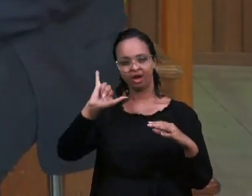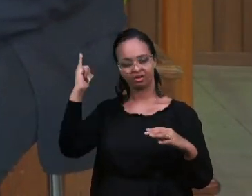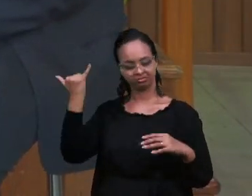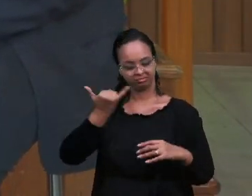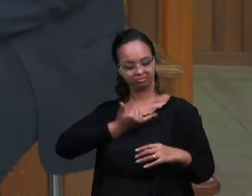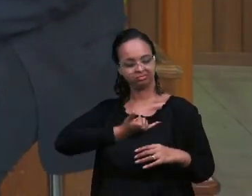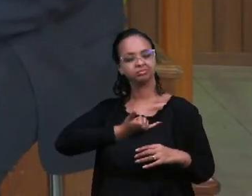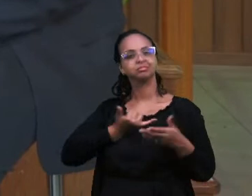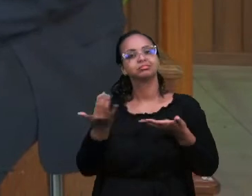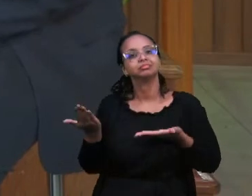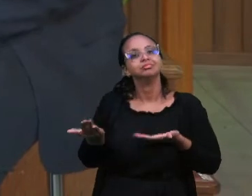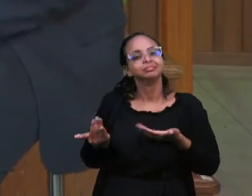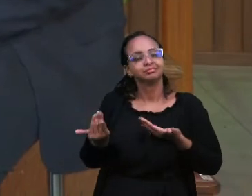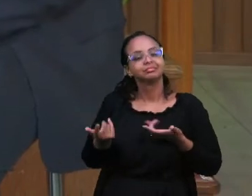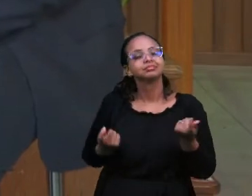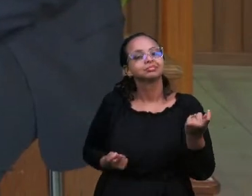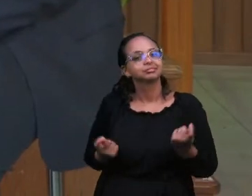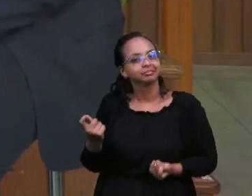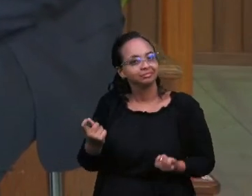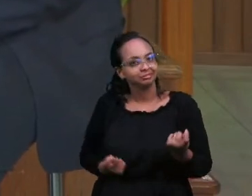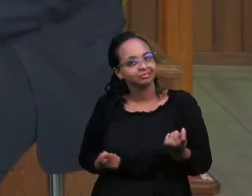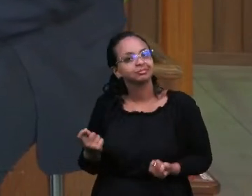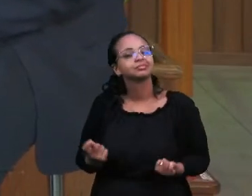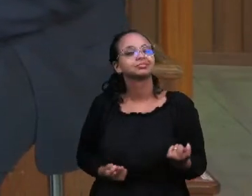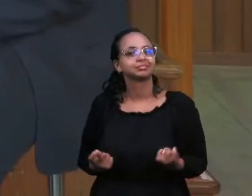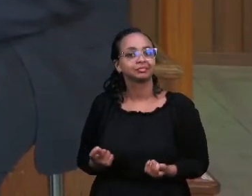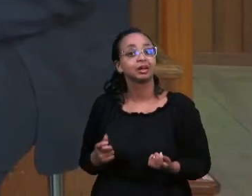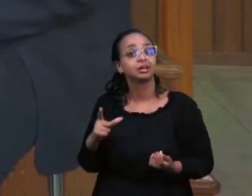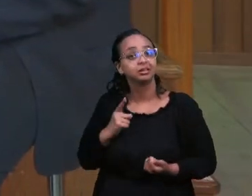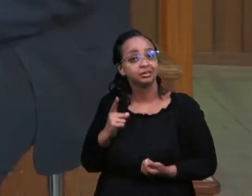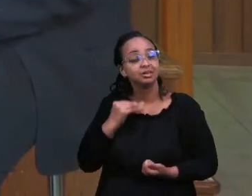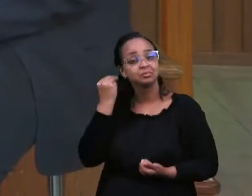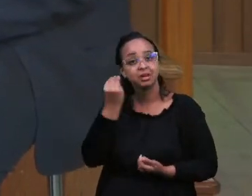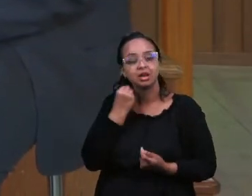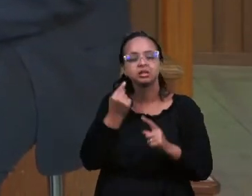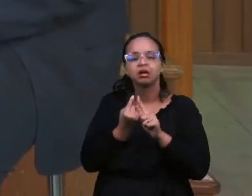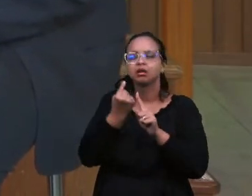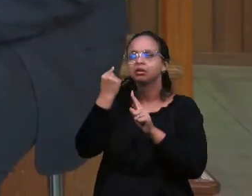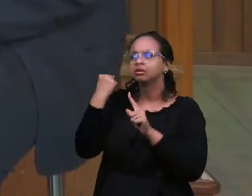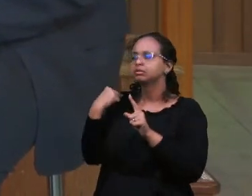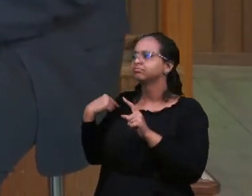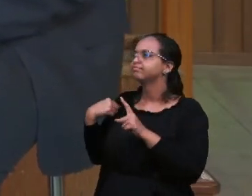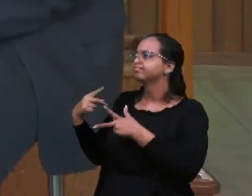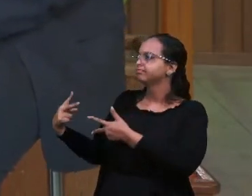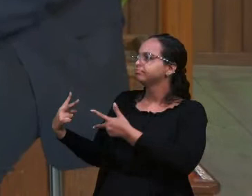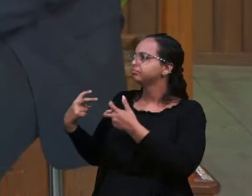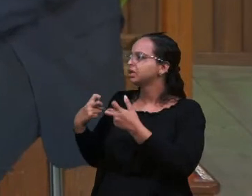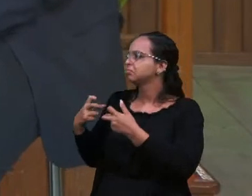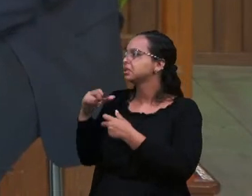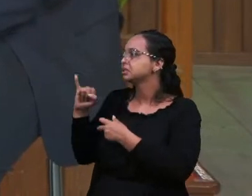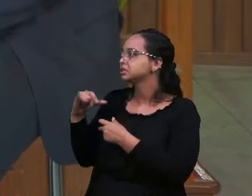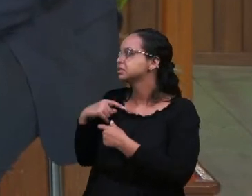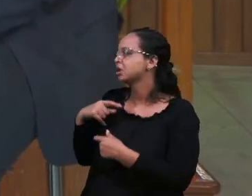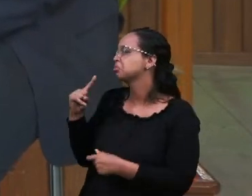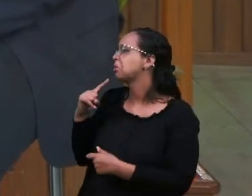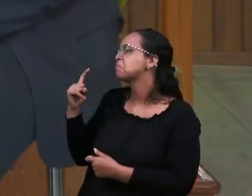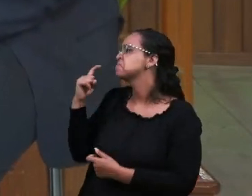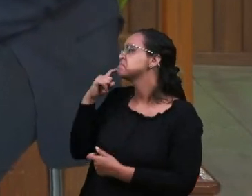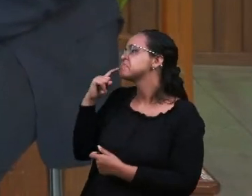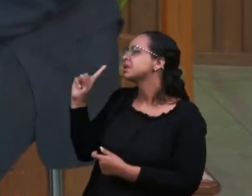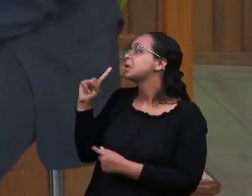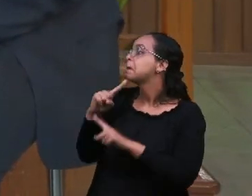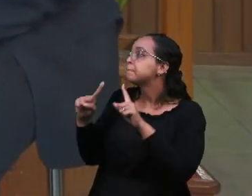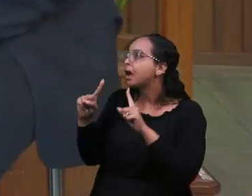jovem e vai direcionar. Para que justamente eles tenham a experiência de olhar para trás e ver, olha, quando eu pensei que não era aquilo, mas eu orei